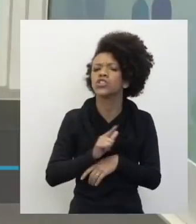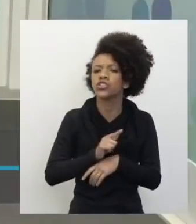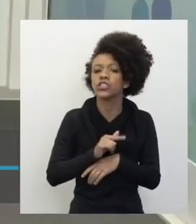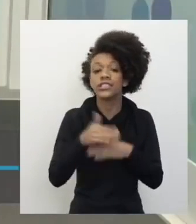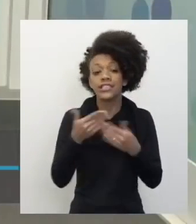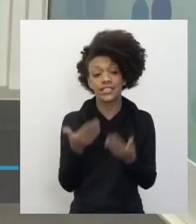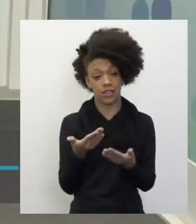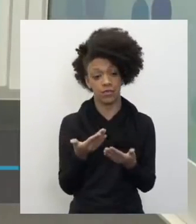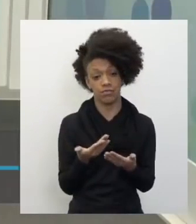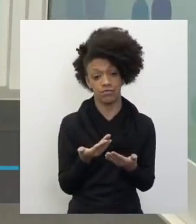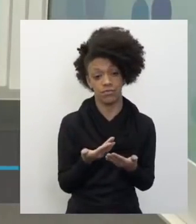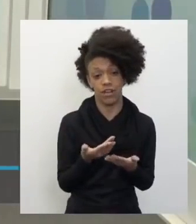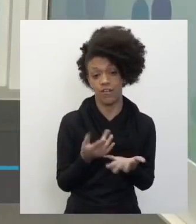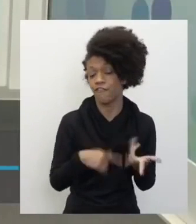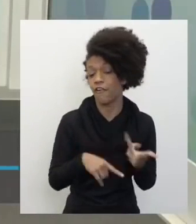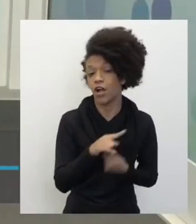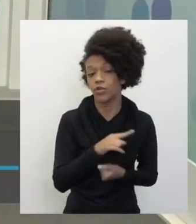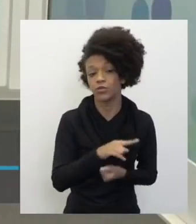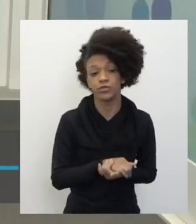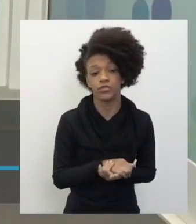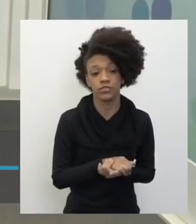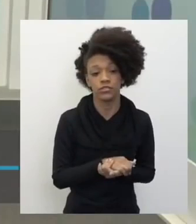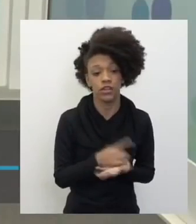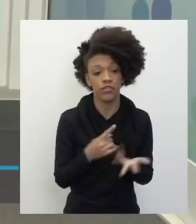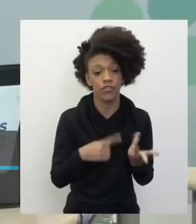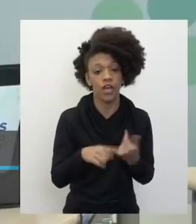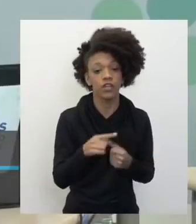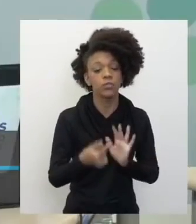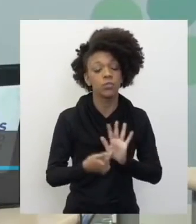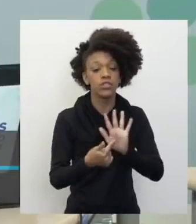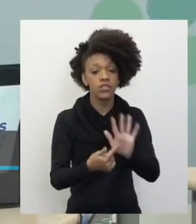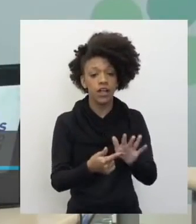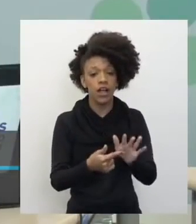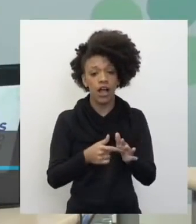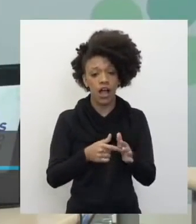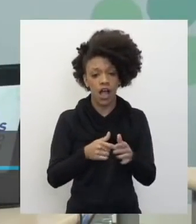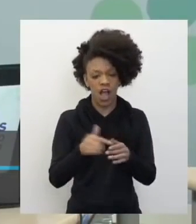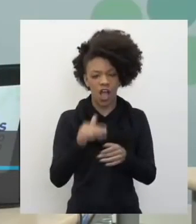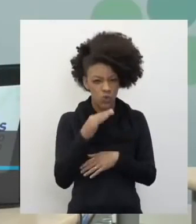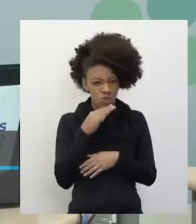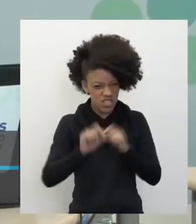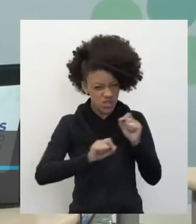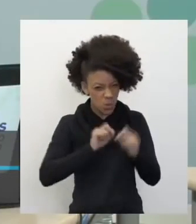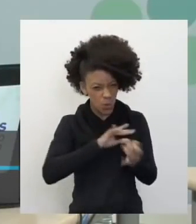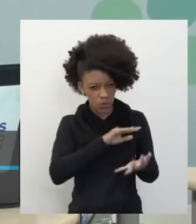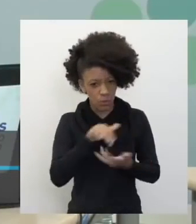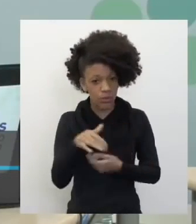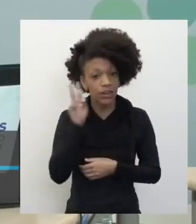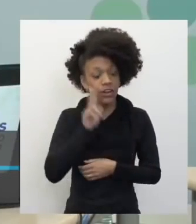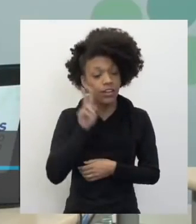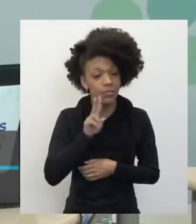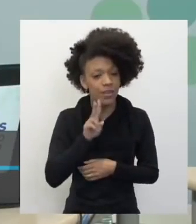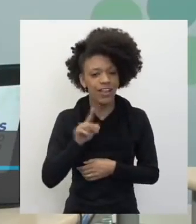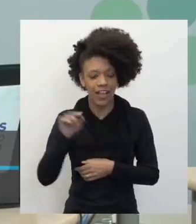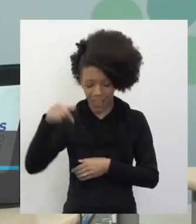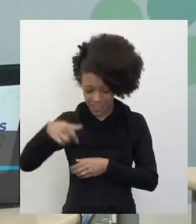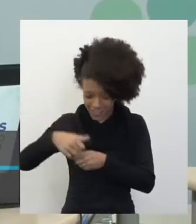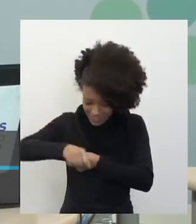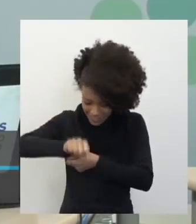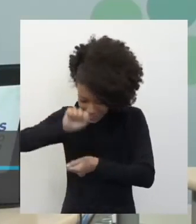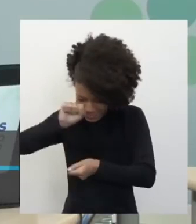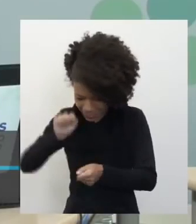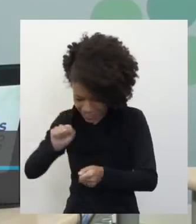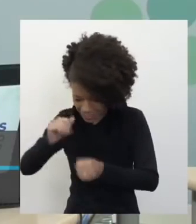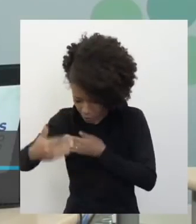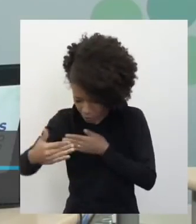Então, vários colocaram, vários pontuaram as maldades do mundo, mas aí eles também lembraram o que tinha na nossa caixa de Pandora